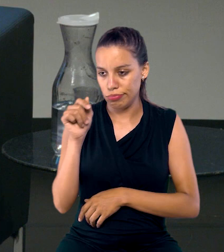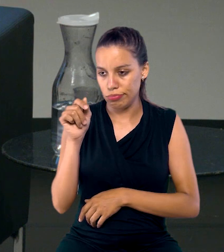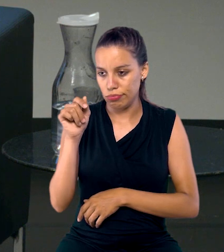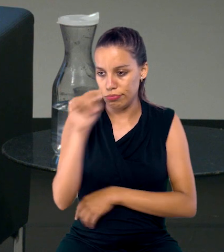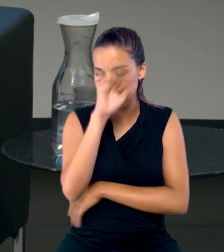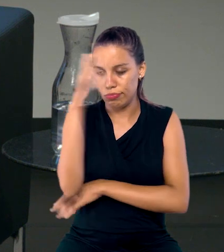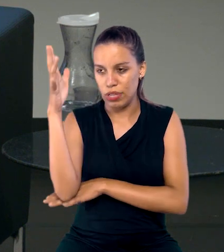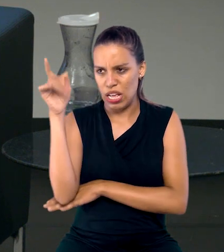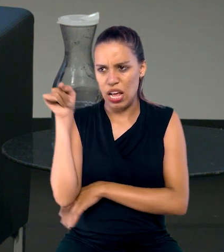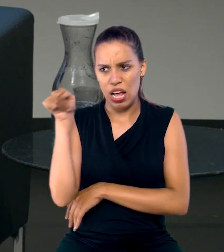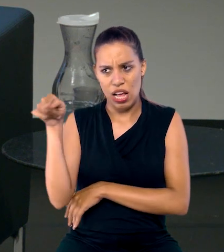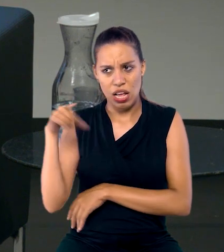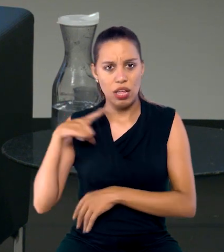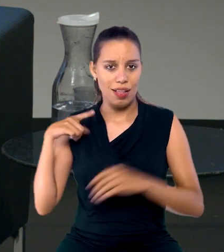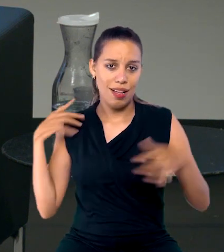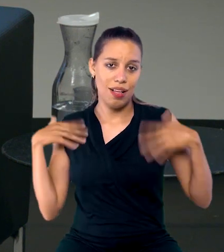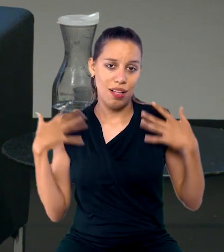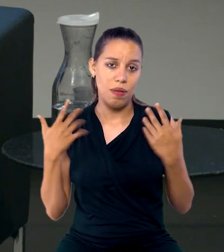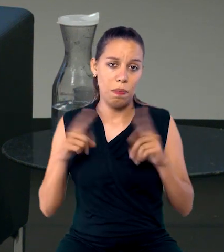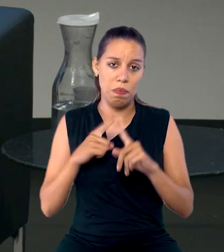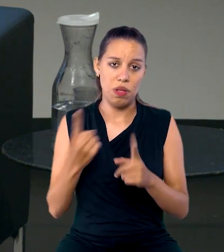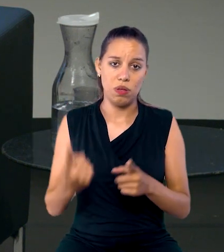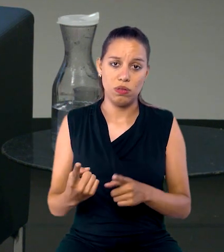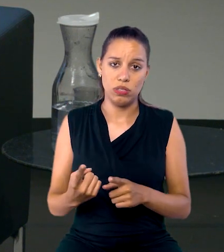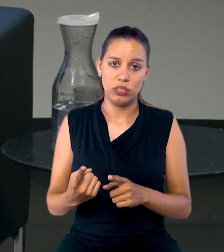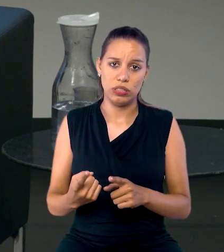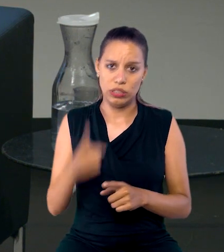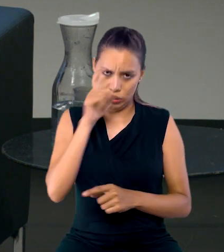Então, quando se fala em alegria, é